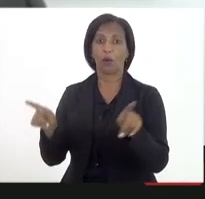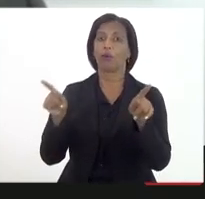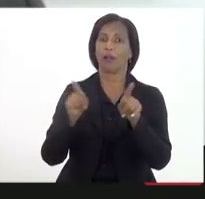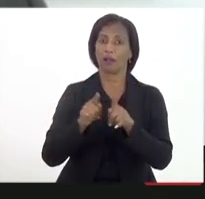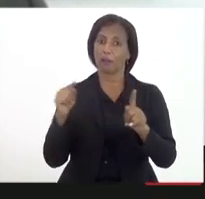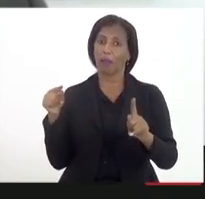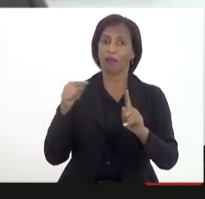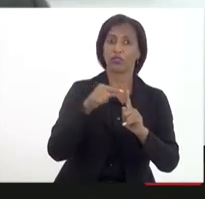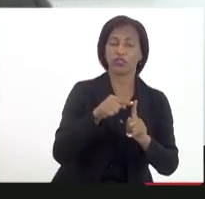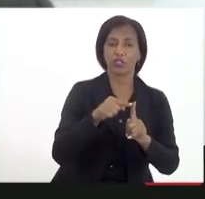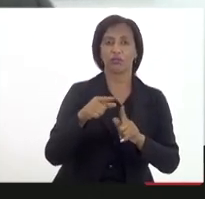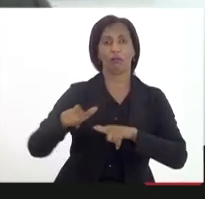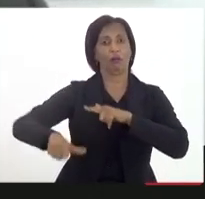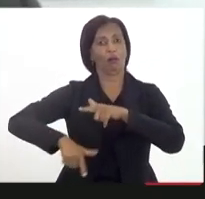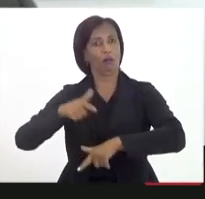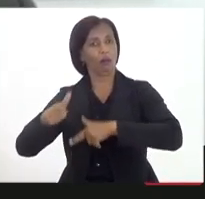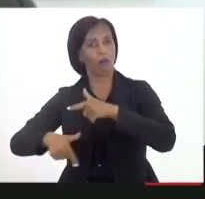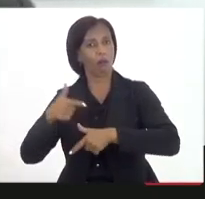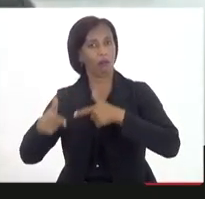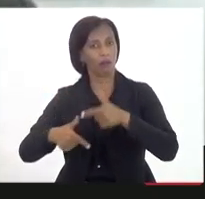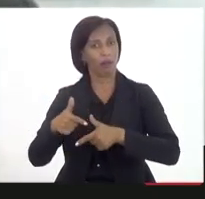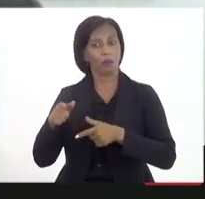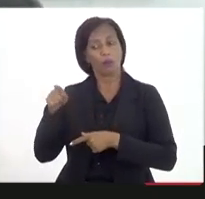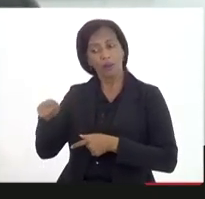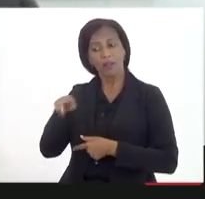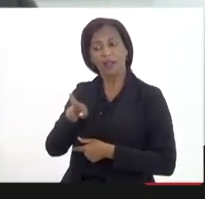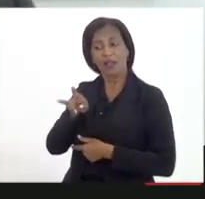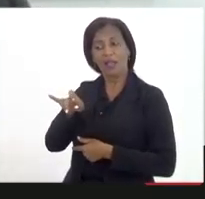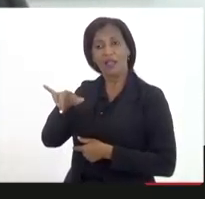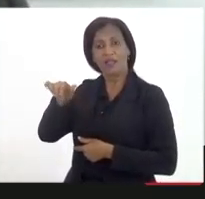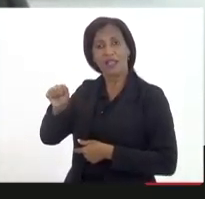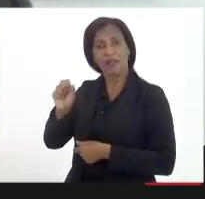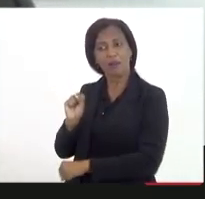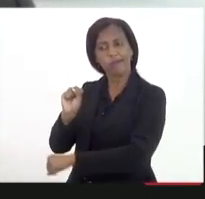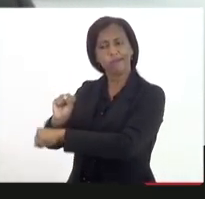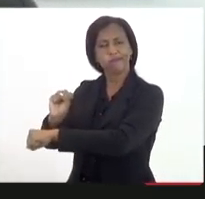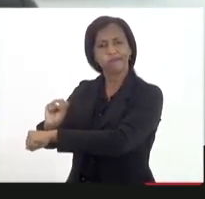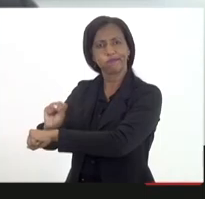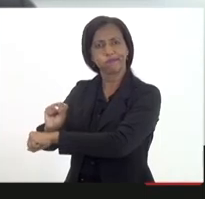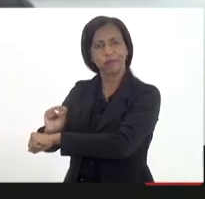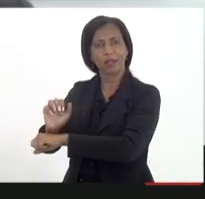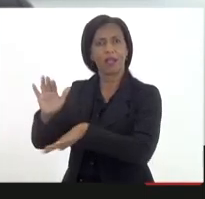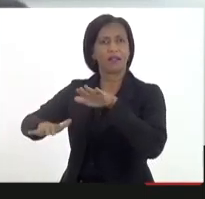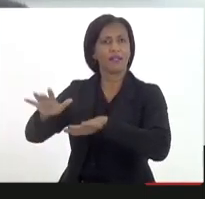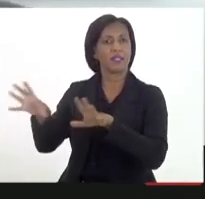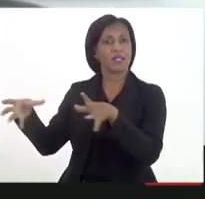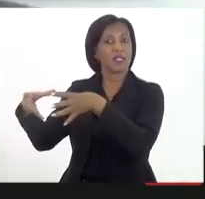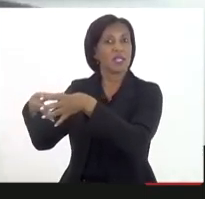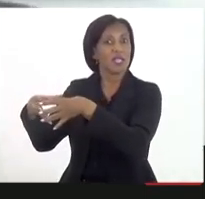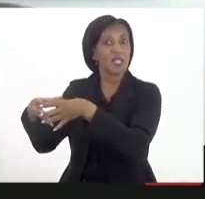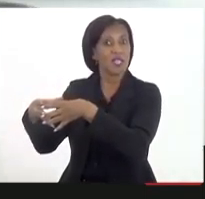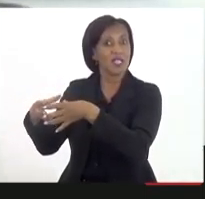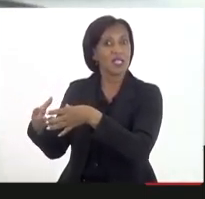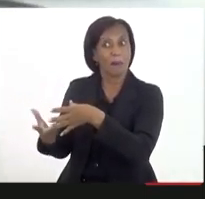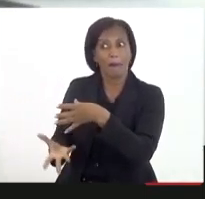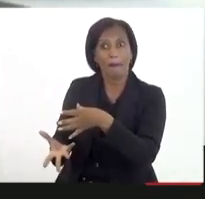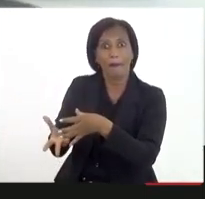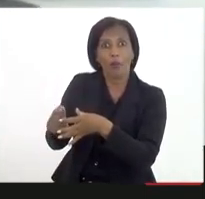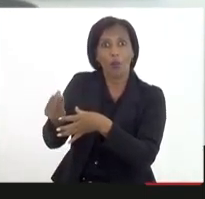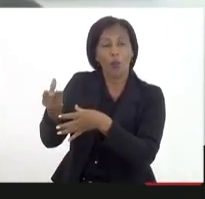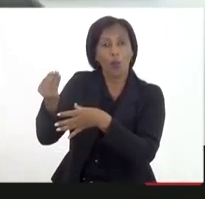atingir o servidor na reserva o que faz com que esse número seja o número do muito muito